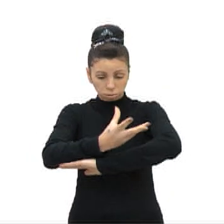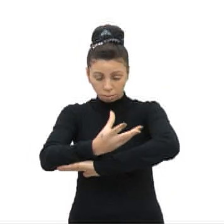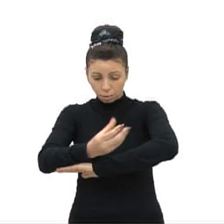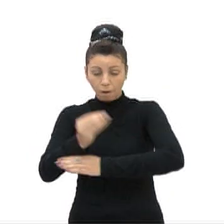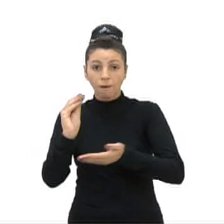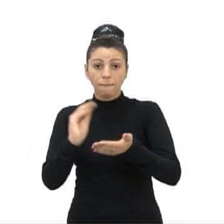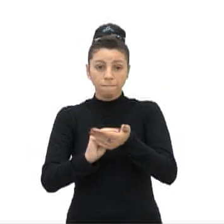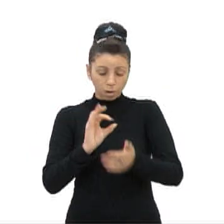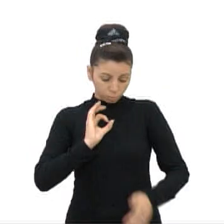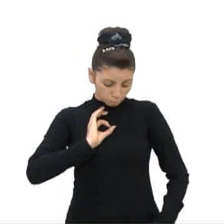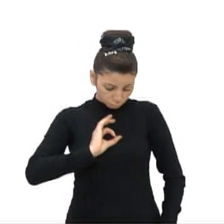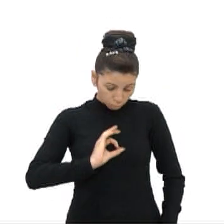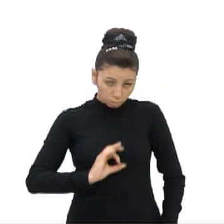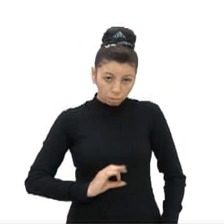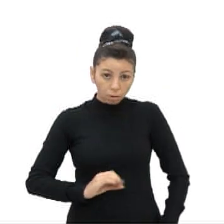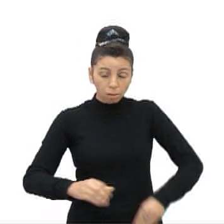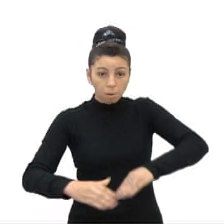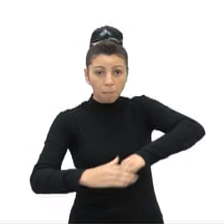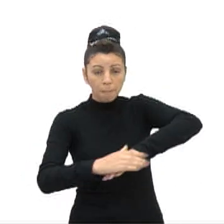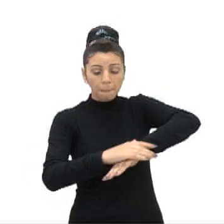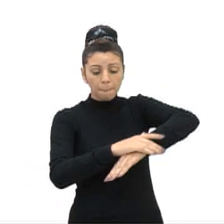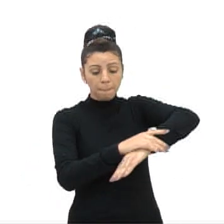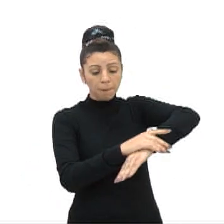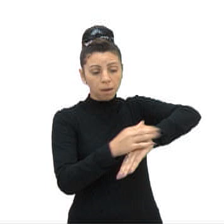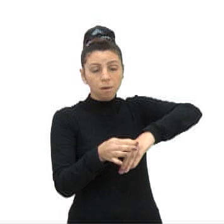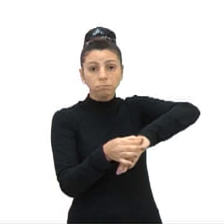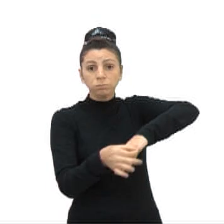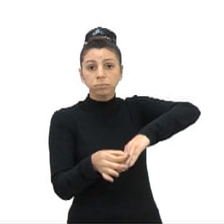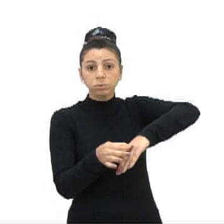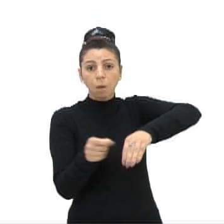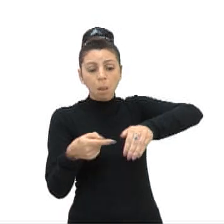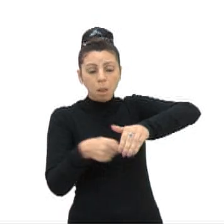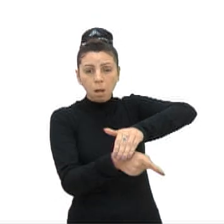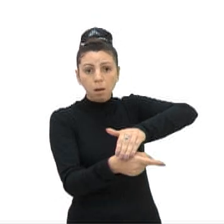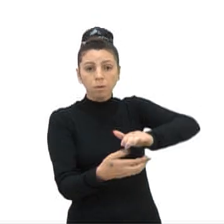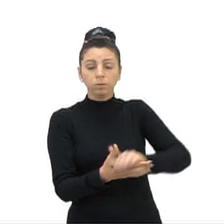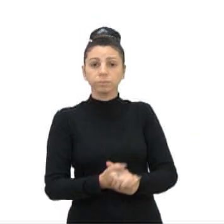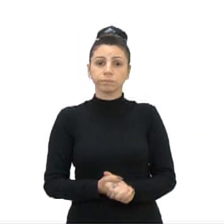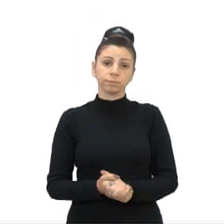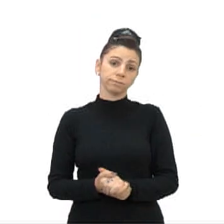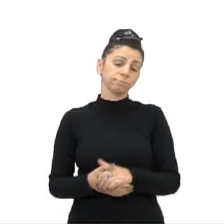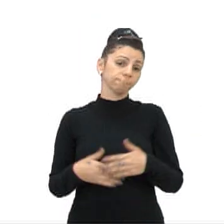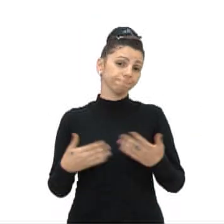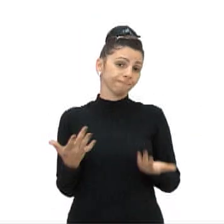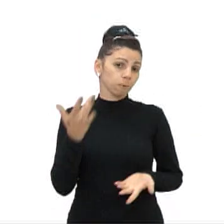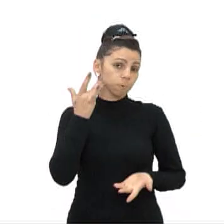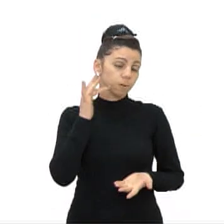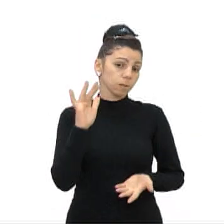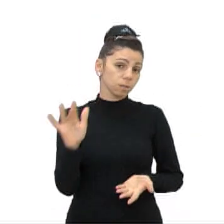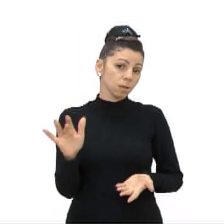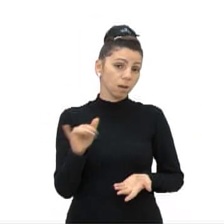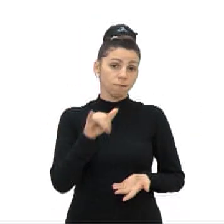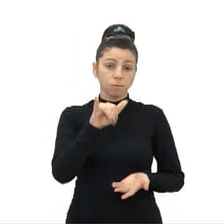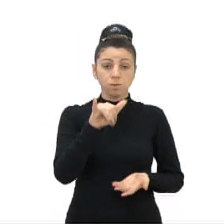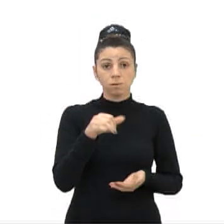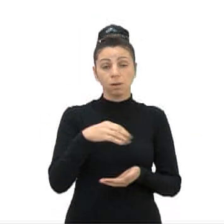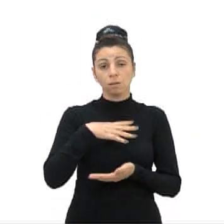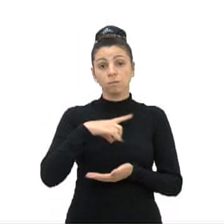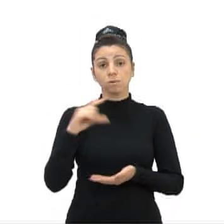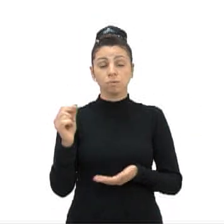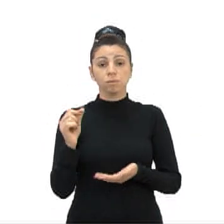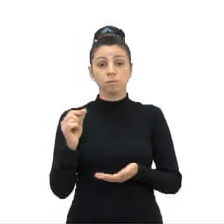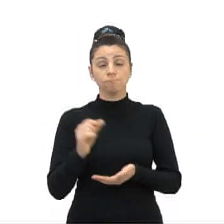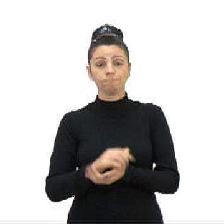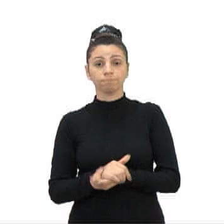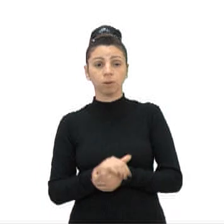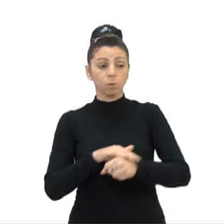calço a meia furada. Que fim levou o saca-rolha? Nenhum de nós sabe, sem a senhora, conversar com